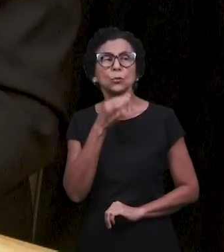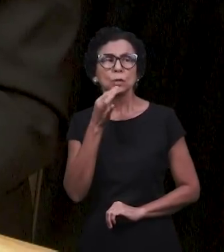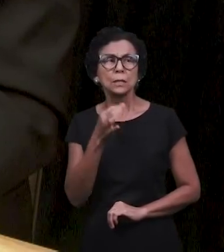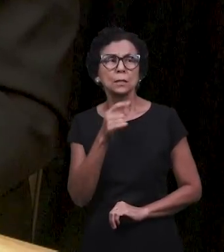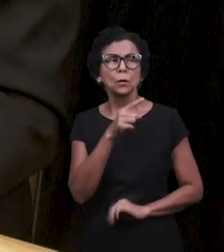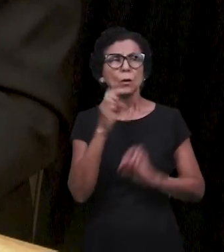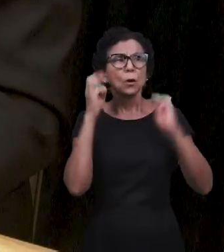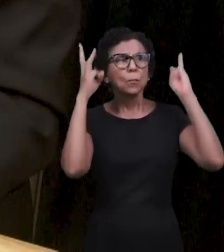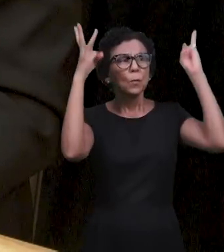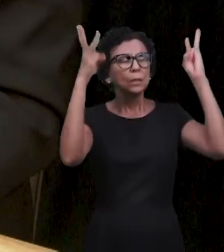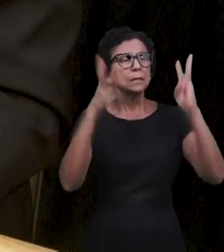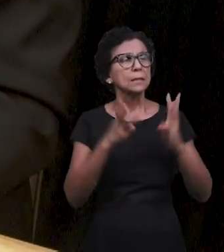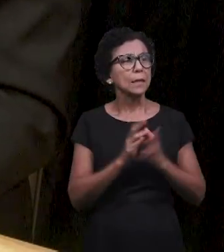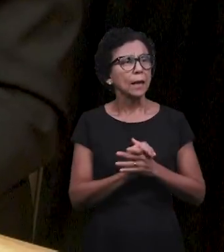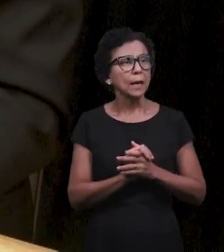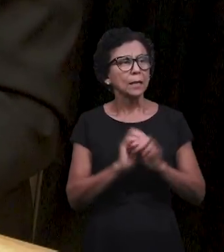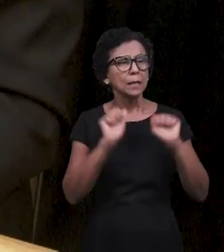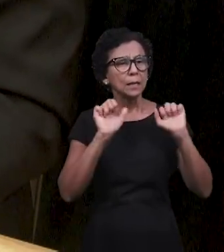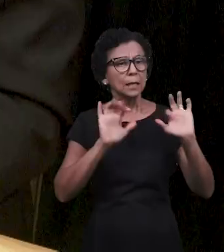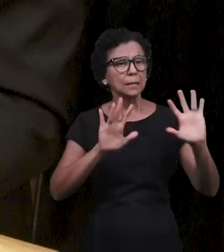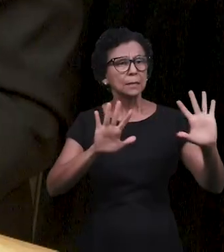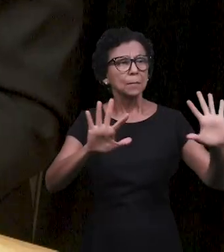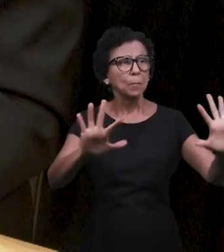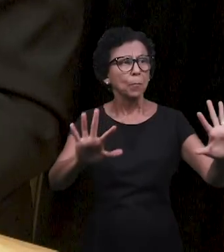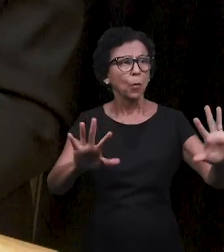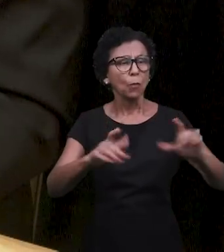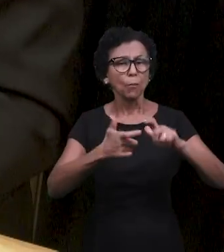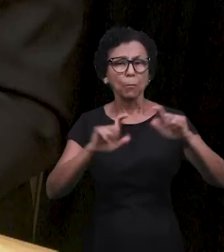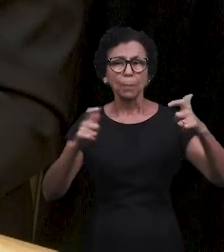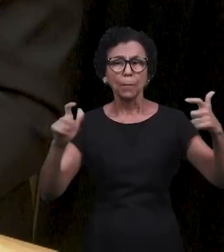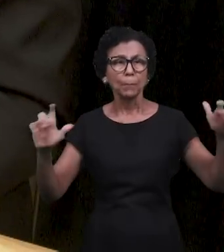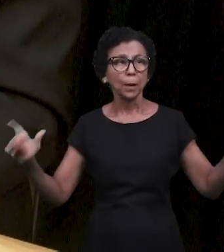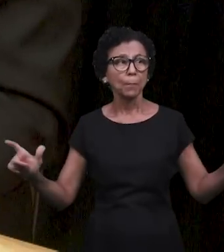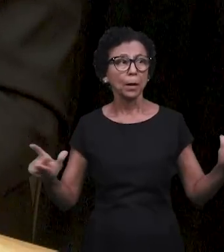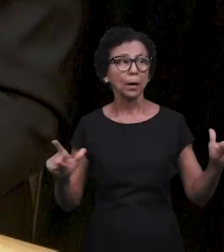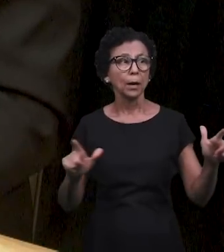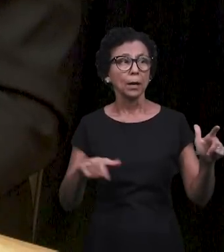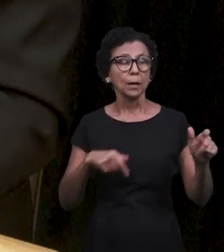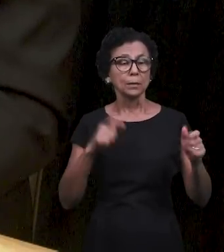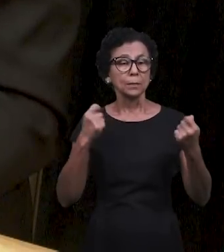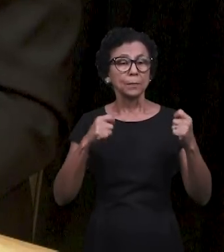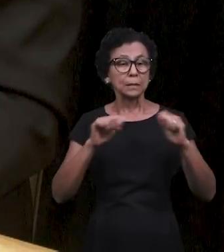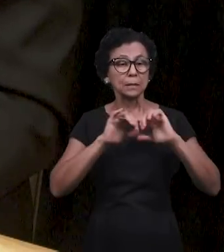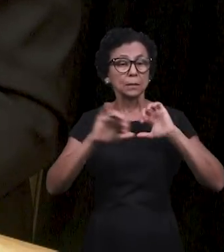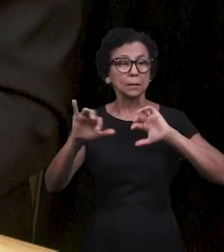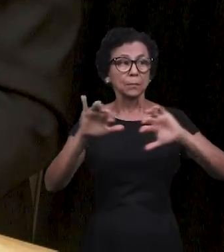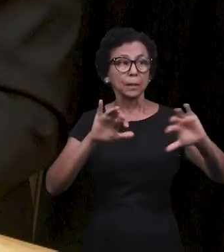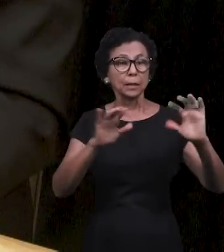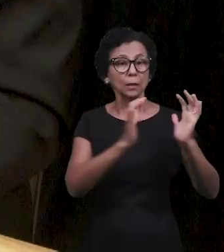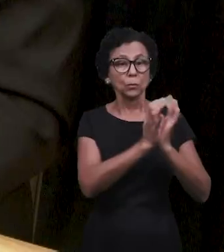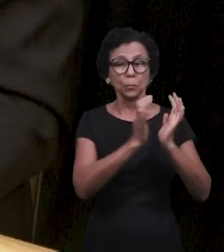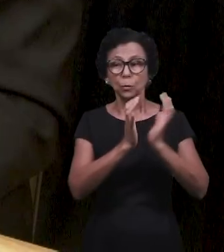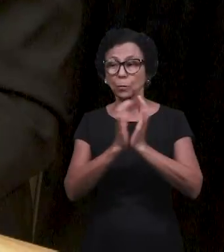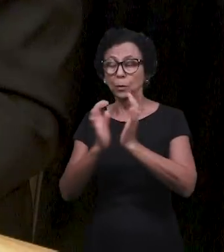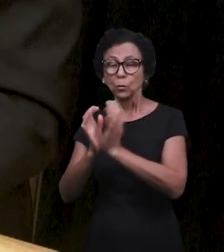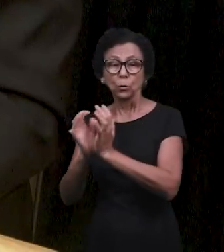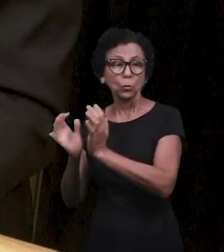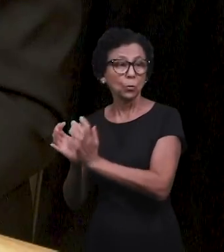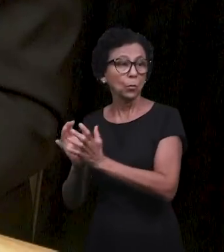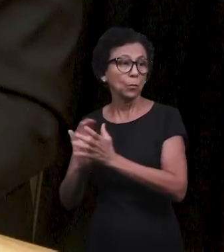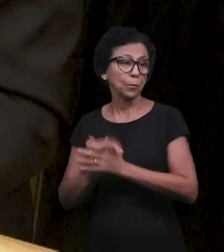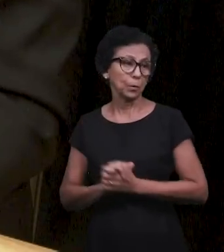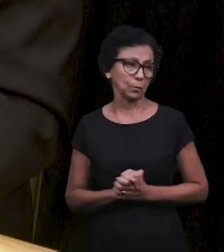um homem vai ser tudo na obra. Ainda que Deus esteja usando alguém, não existe super-homem, não existe ninguém